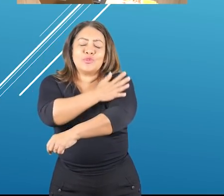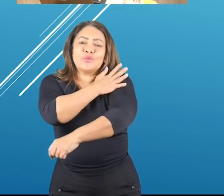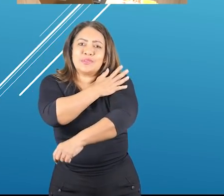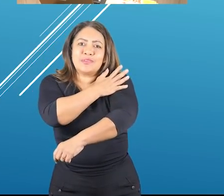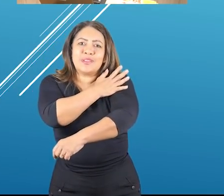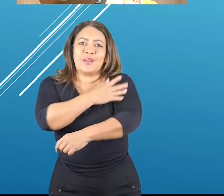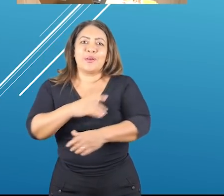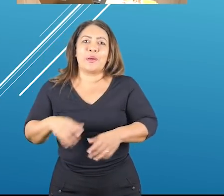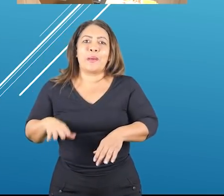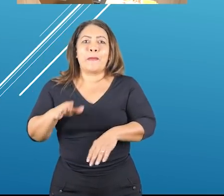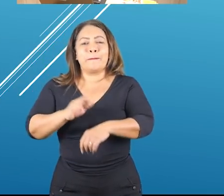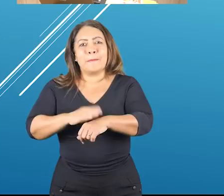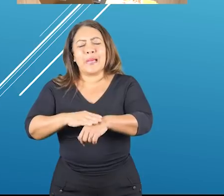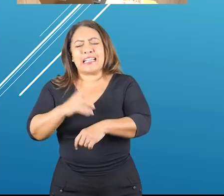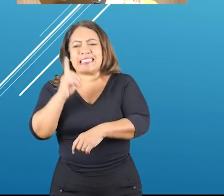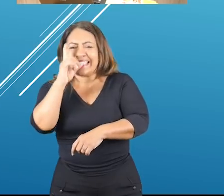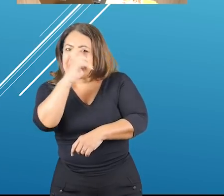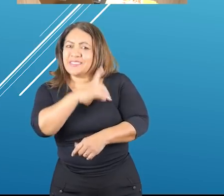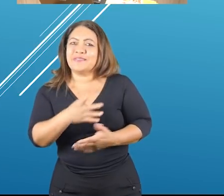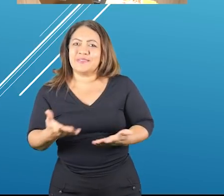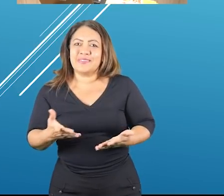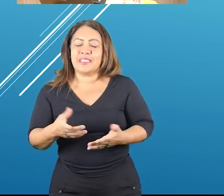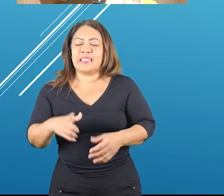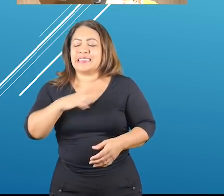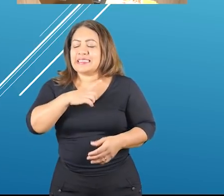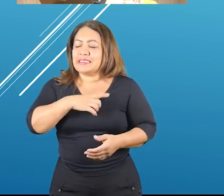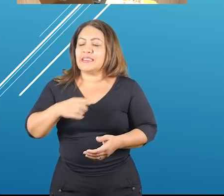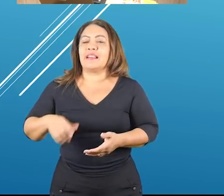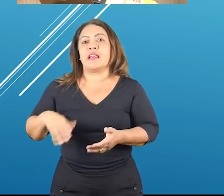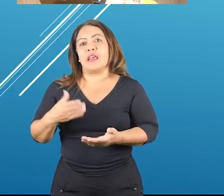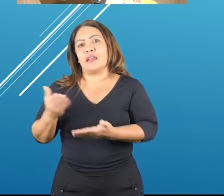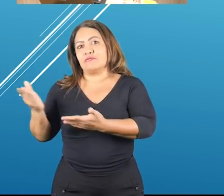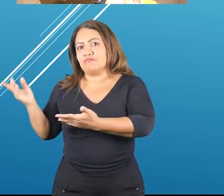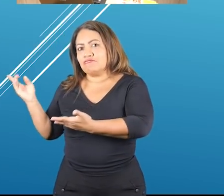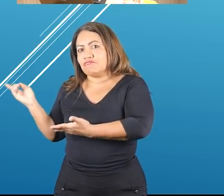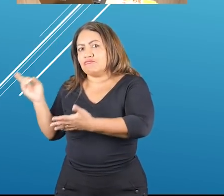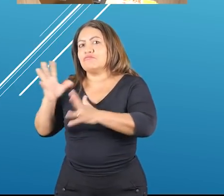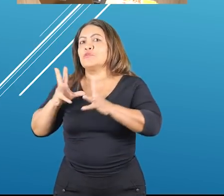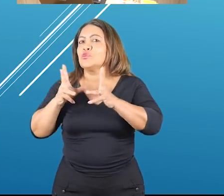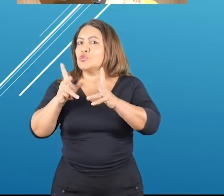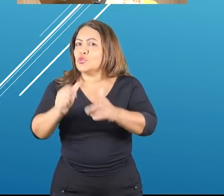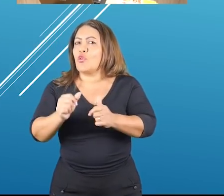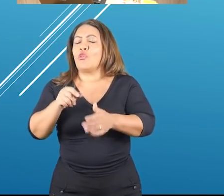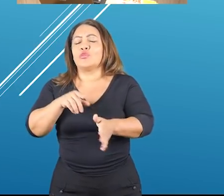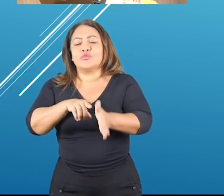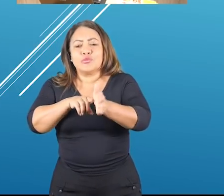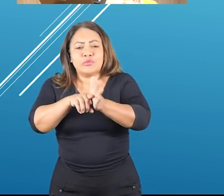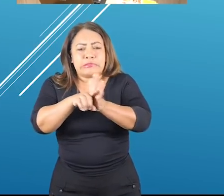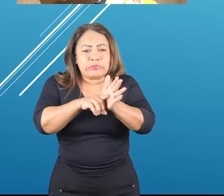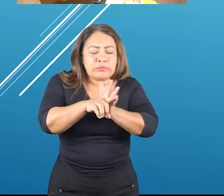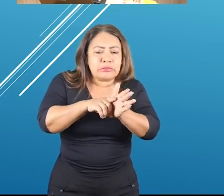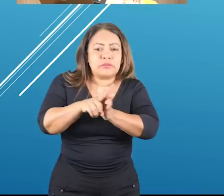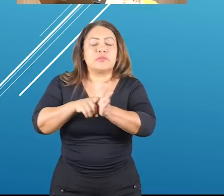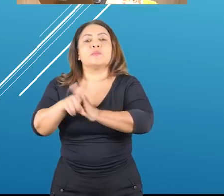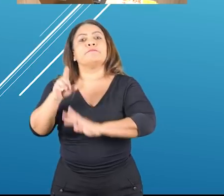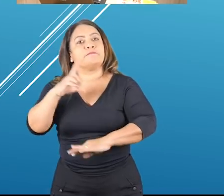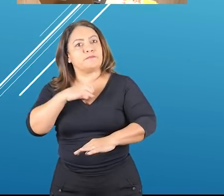crianças na primeira infância. Tem todo um estudo lá, quem quiser pode entrar nesse link, que vai